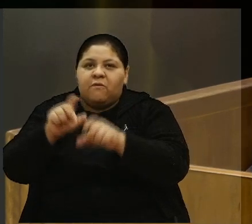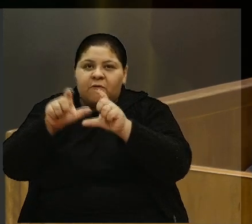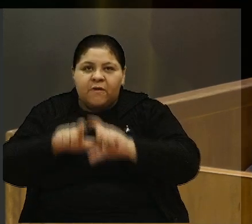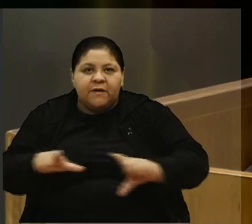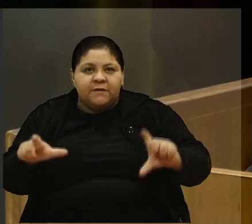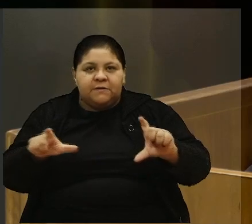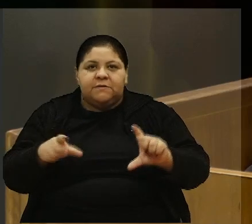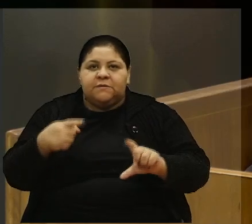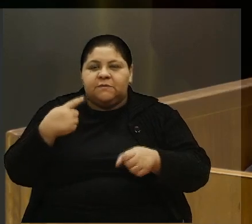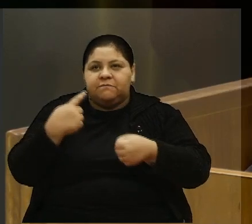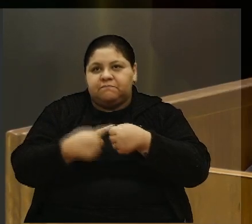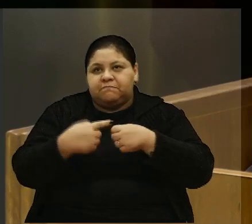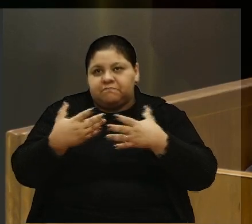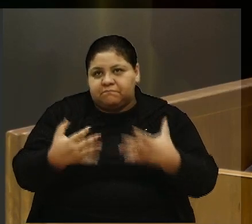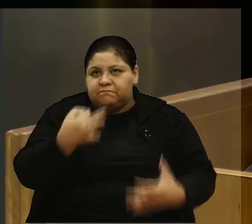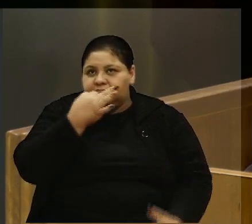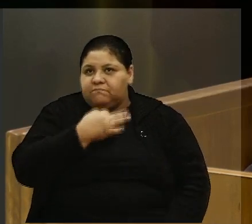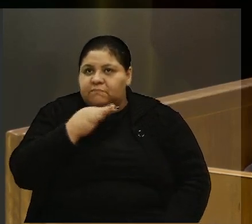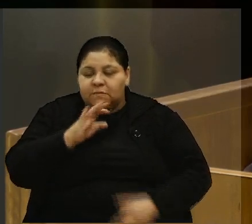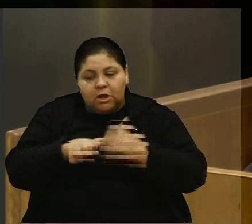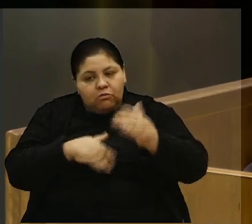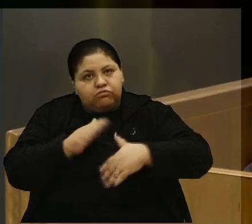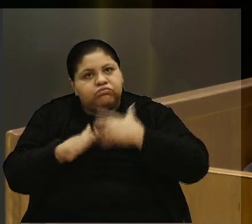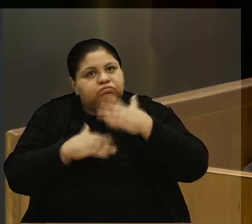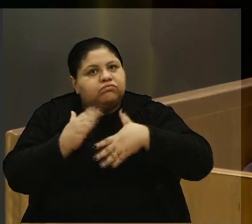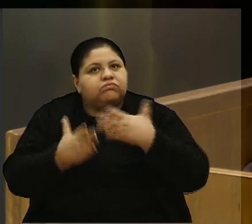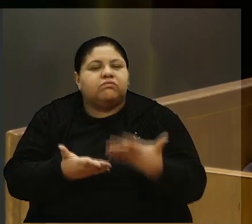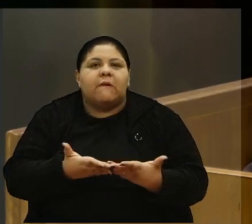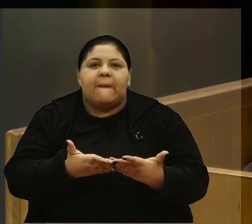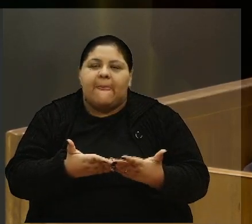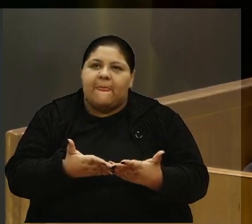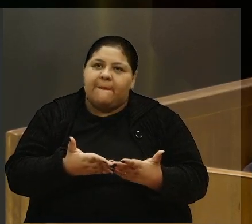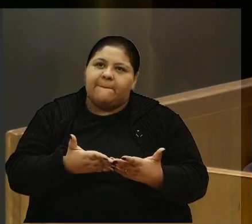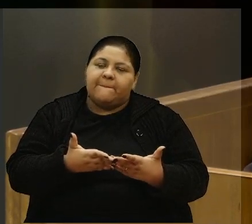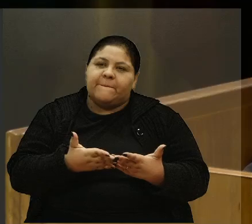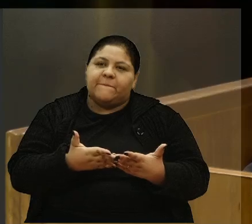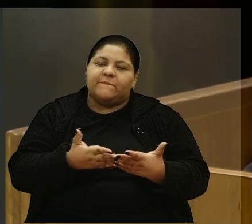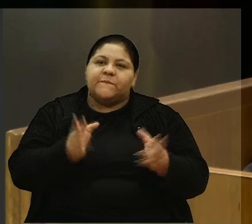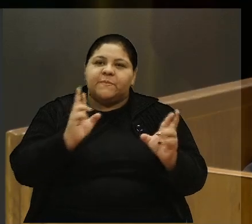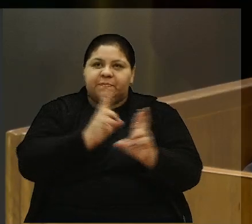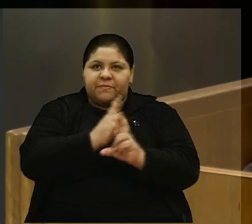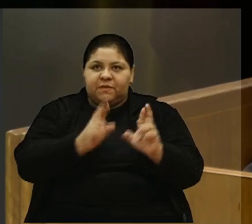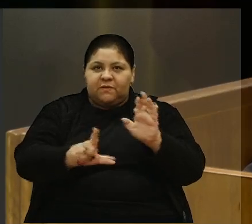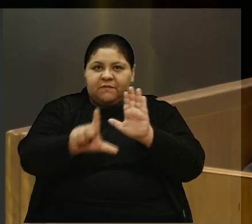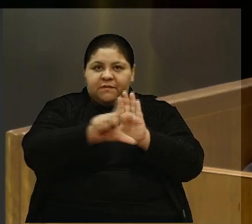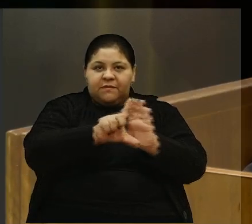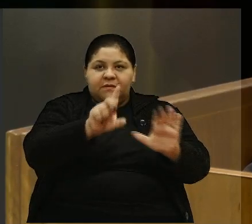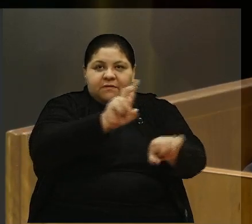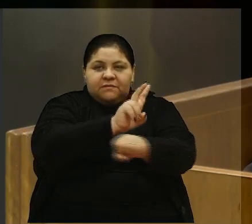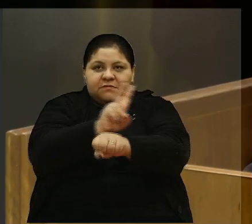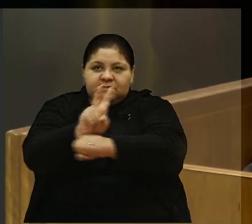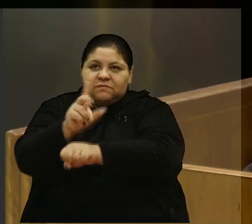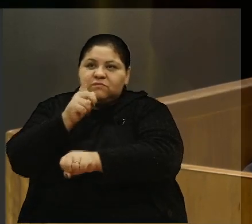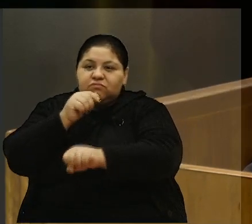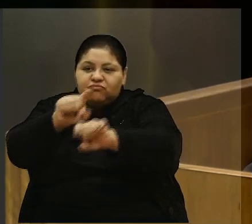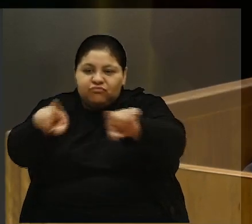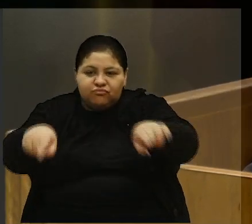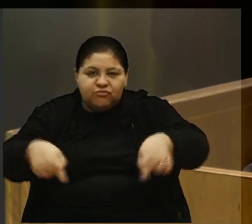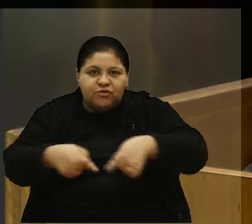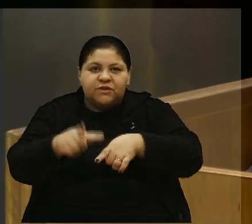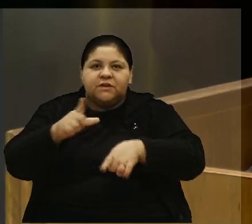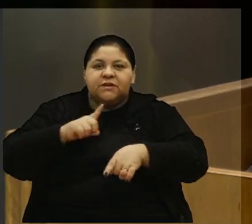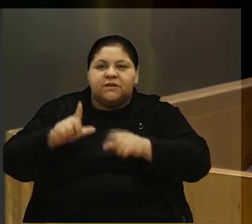cidade. Então, Caxias avançou muito nesse aspecto. Com relação à lei de proteção aos mananciais, nós